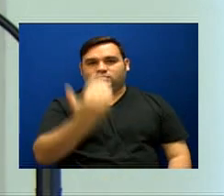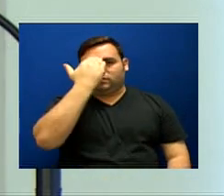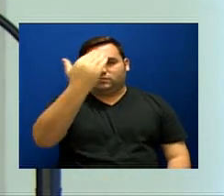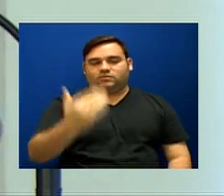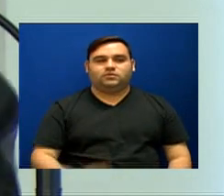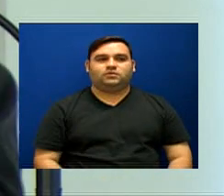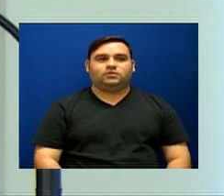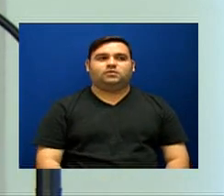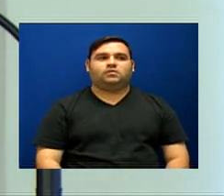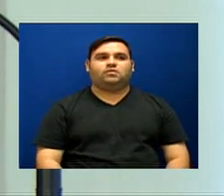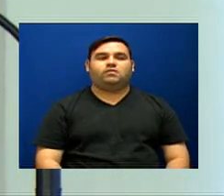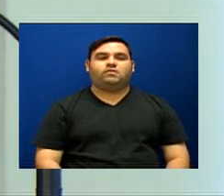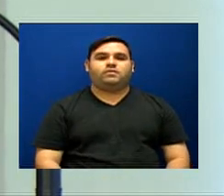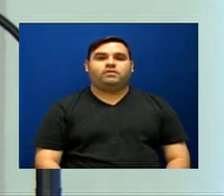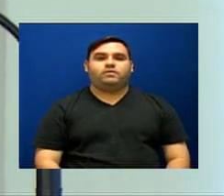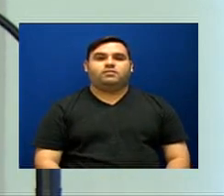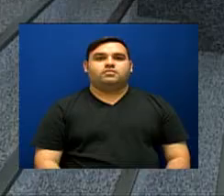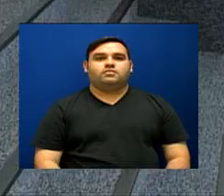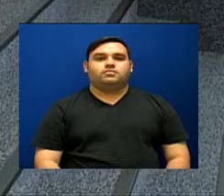Obrigada.